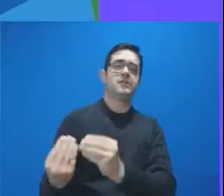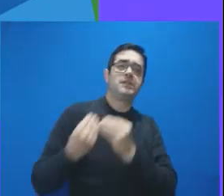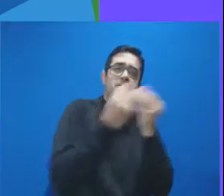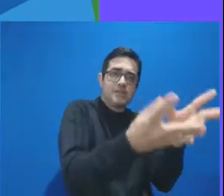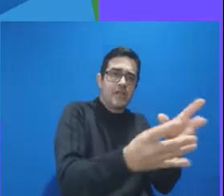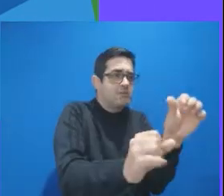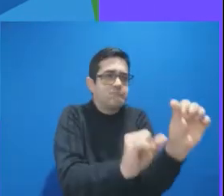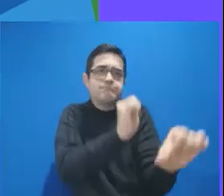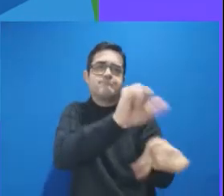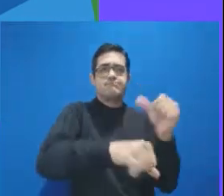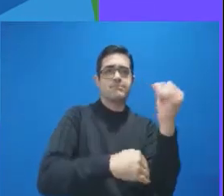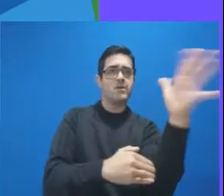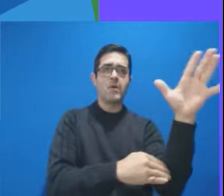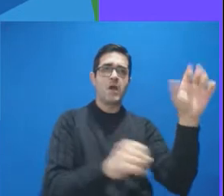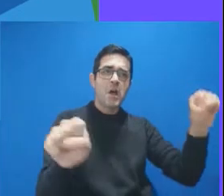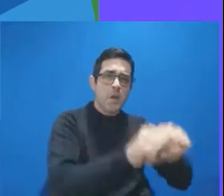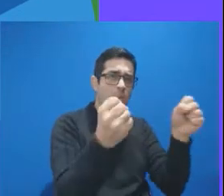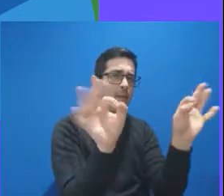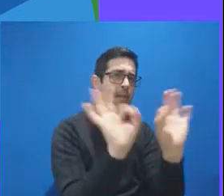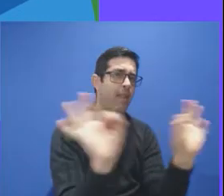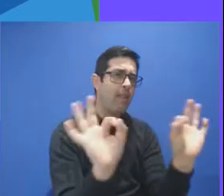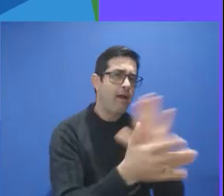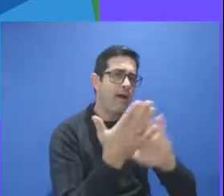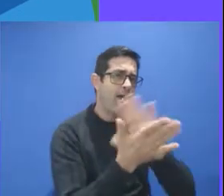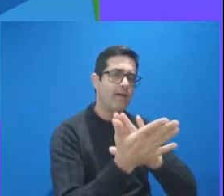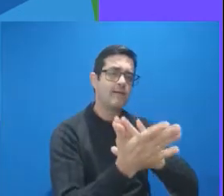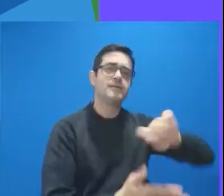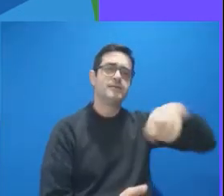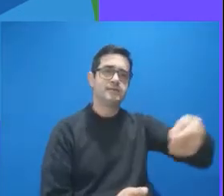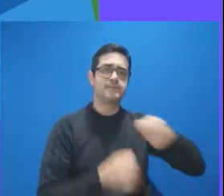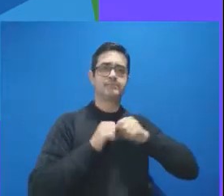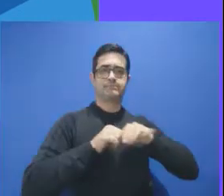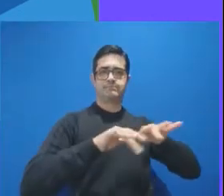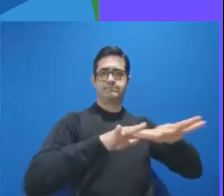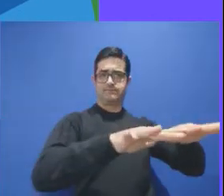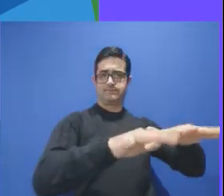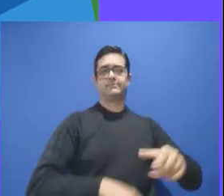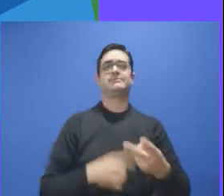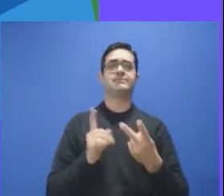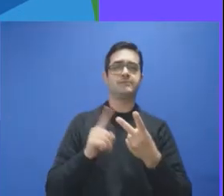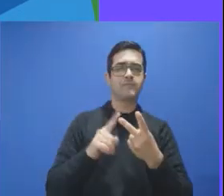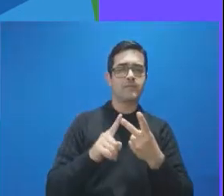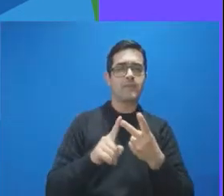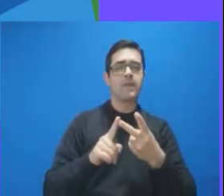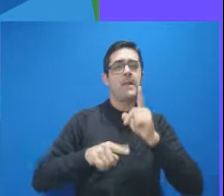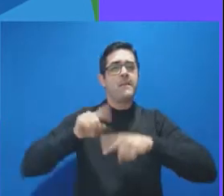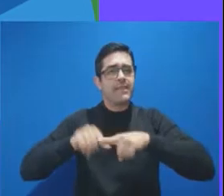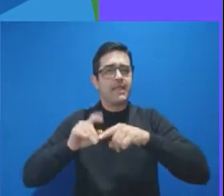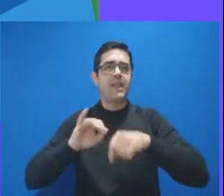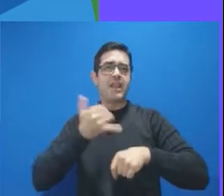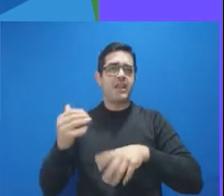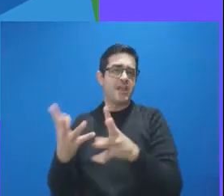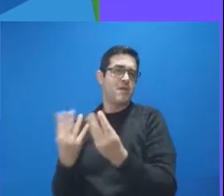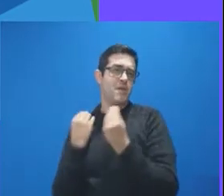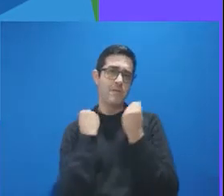e ela modifica a composição do ambiente sem causar dano, nós chamamos de contaminação. No momento em que matéria ou